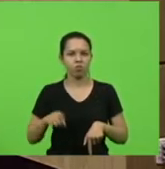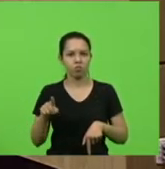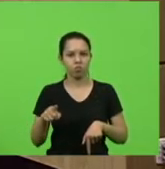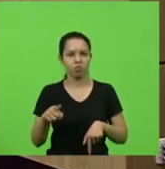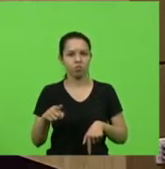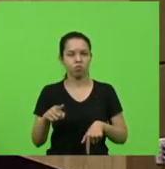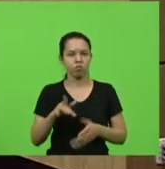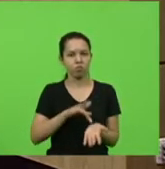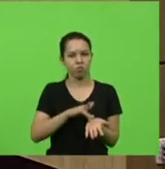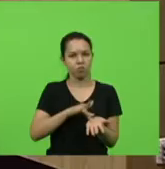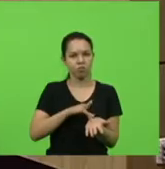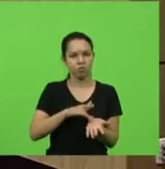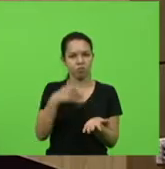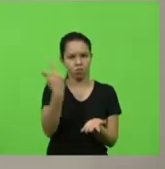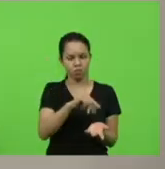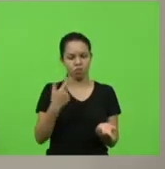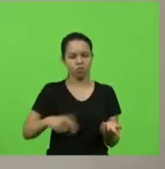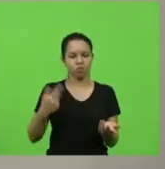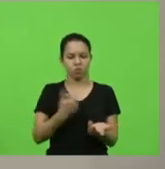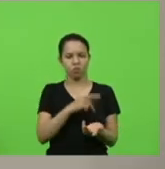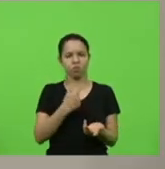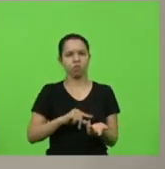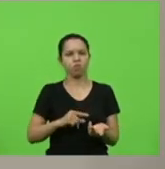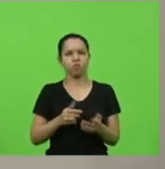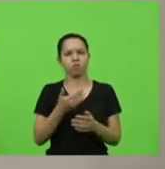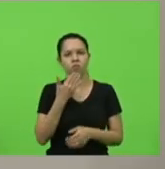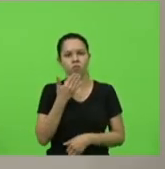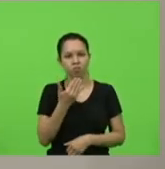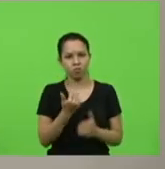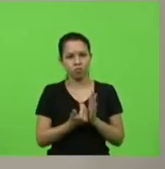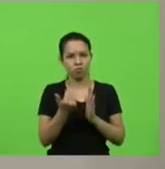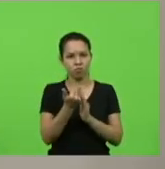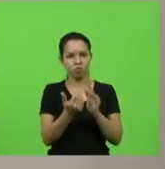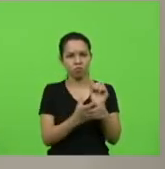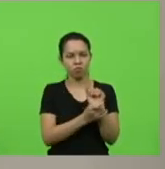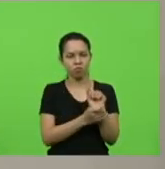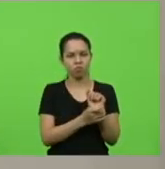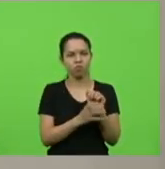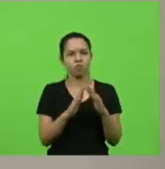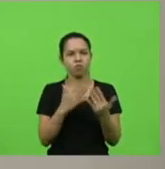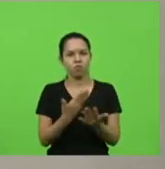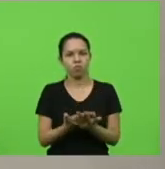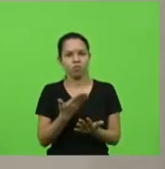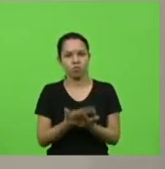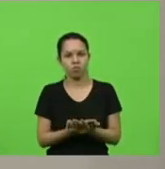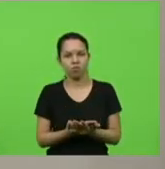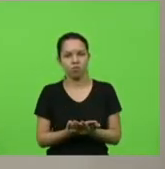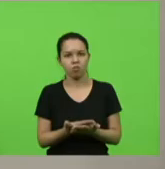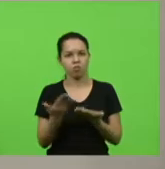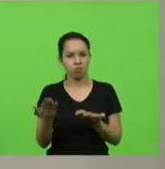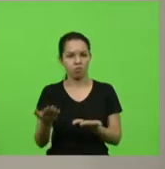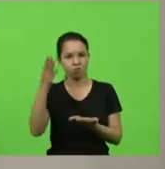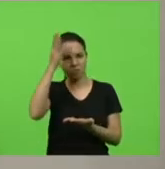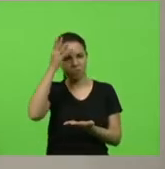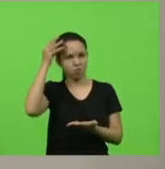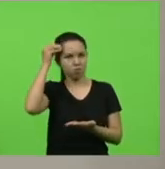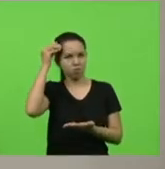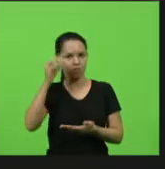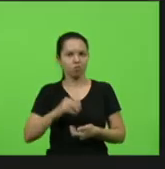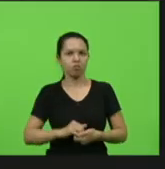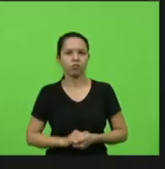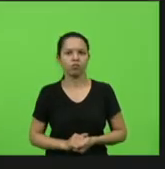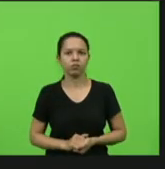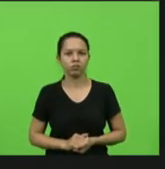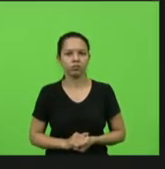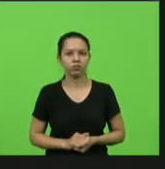pedir mais segurança nas escolas. Em discussão. Não havendo quem queira discutir. Presidente. Com a palavra, a deputada Luciane Carminati.